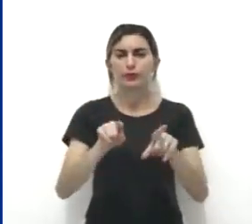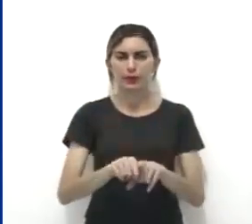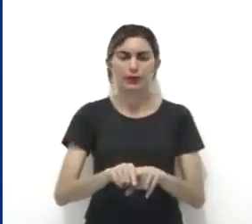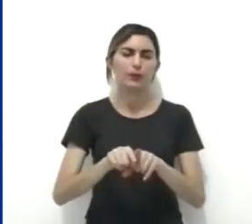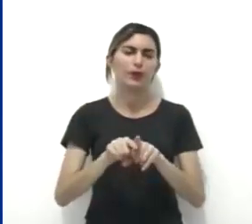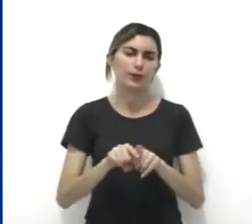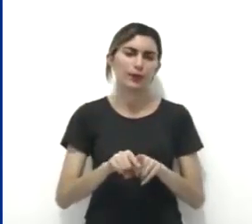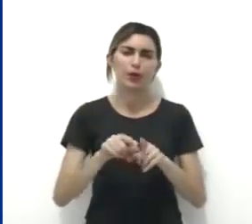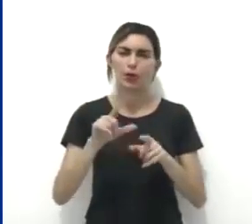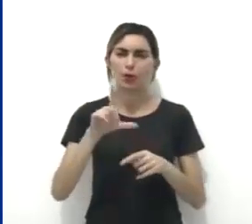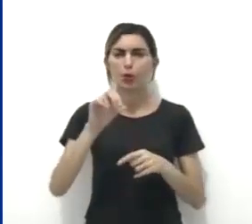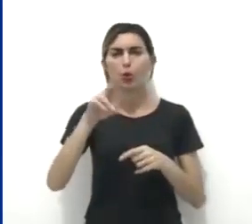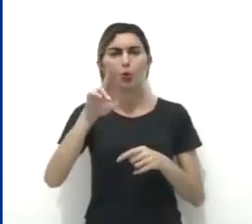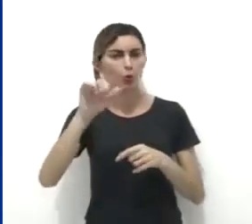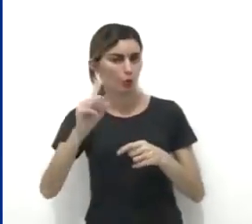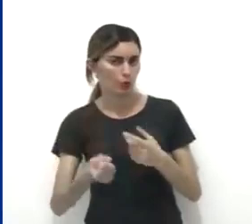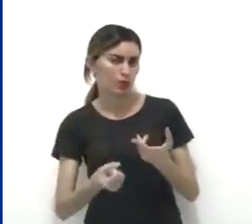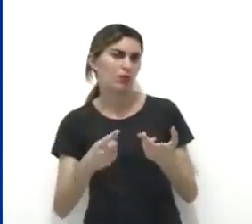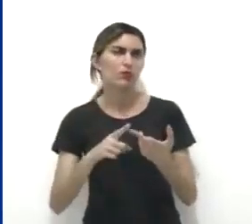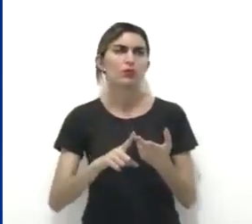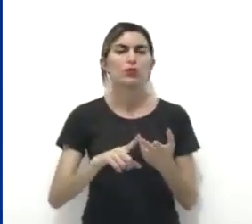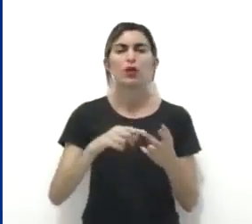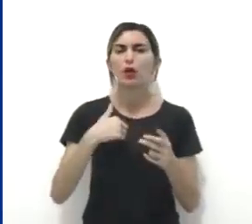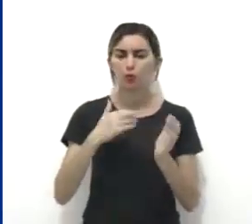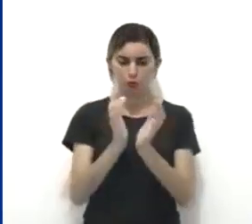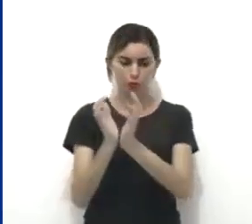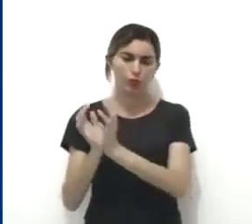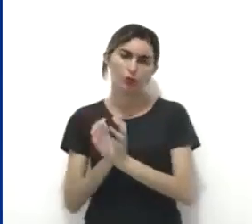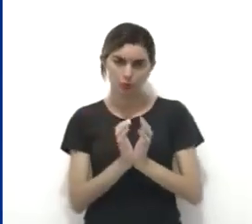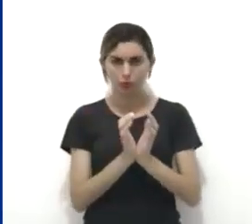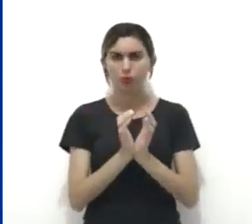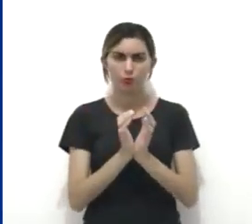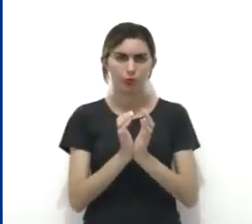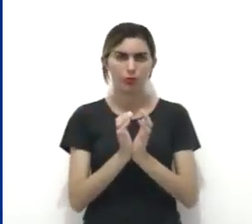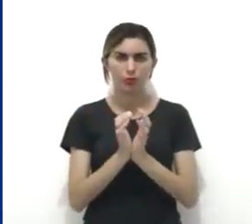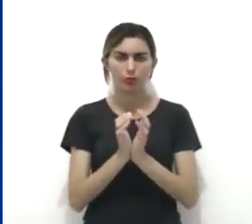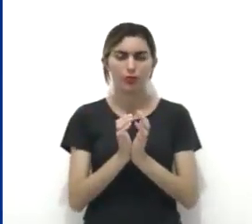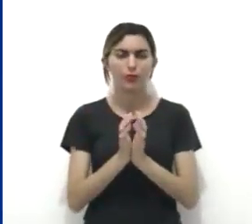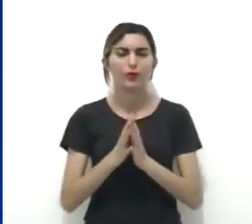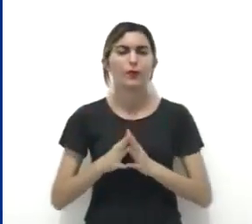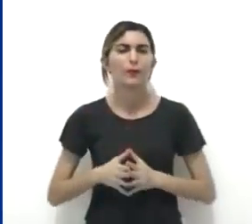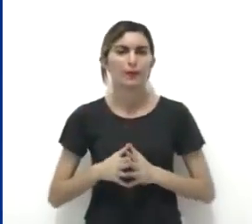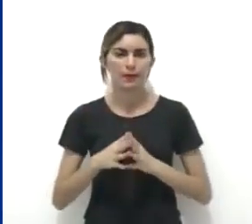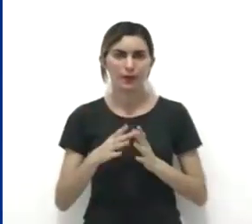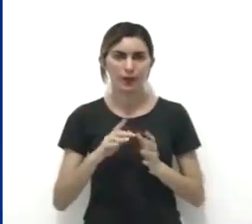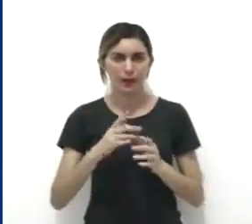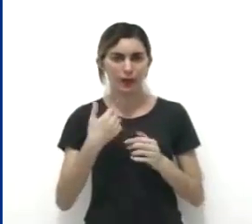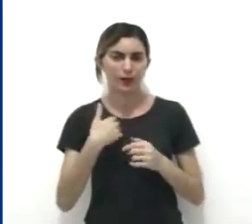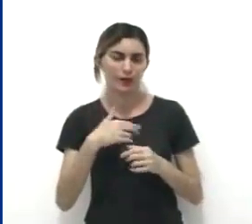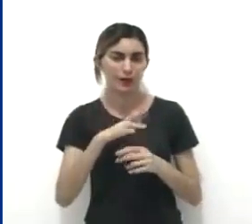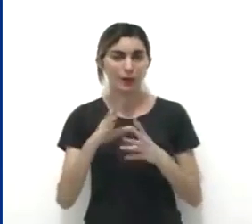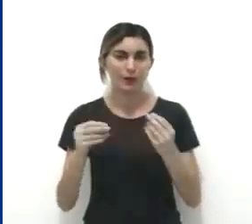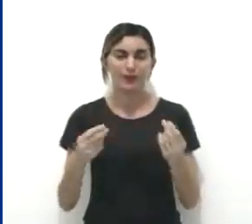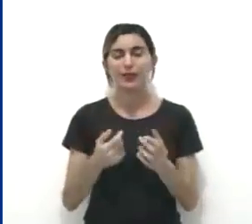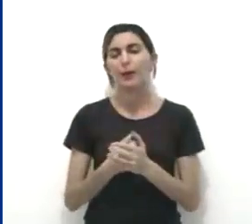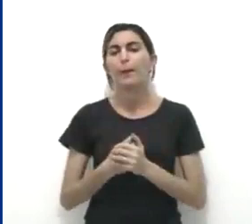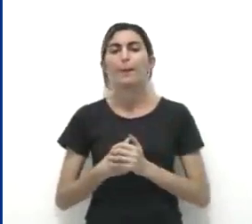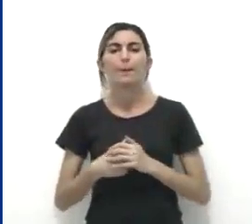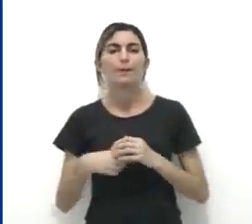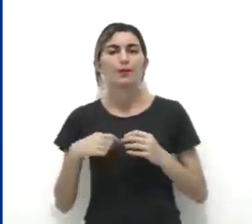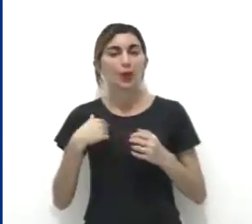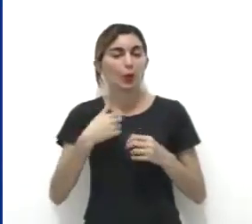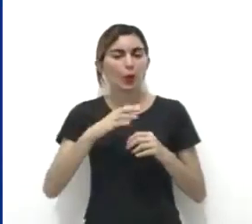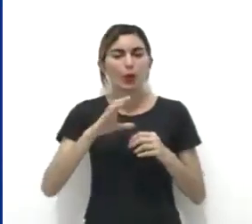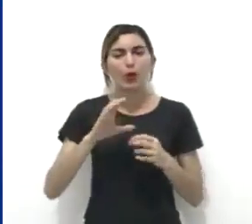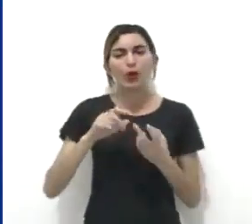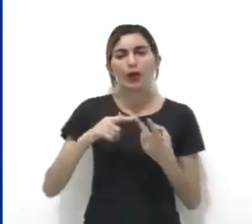chamadas de zuelas ou loas. Esse grupo percussivo... Voltou. Acho que tem vírgula demais aí no meu slide porque eu